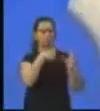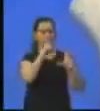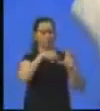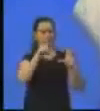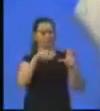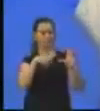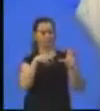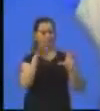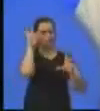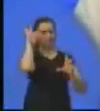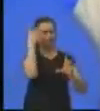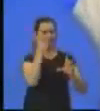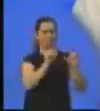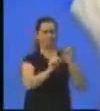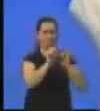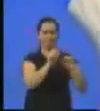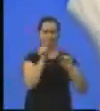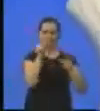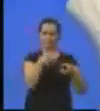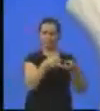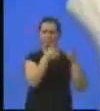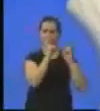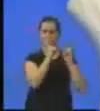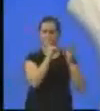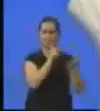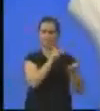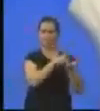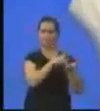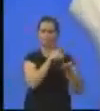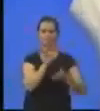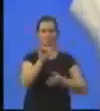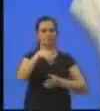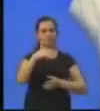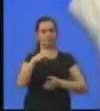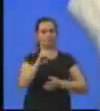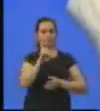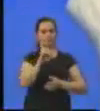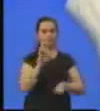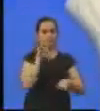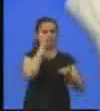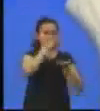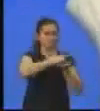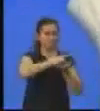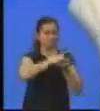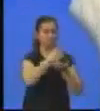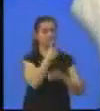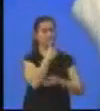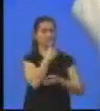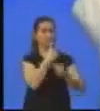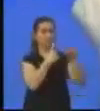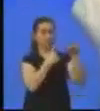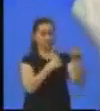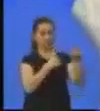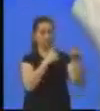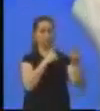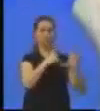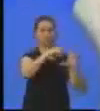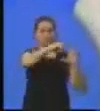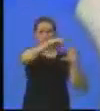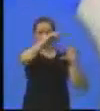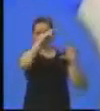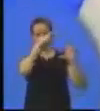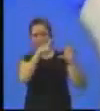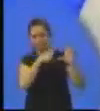O que aconteceu? Percebemos que a função original é aquela que está em vermelho. Ela tinha